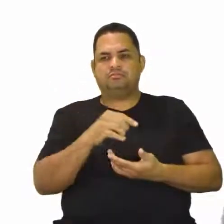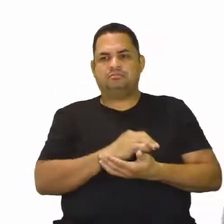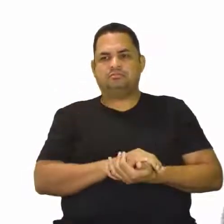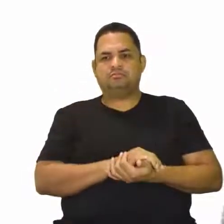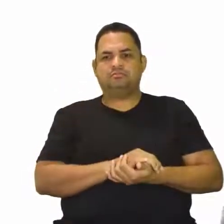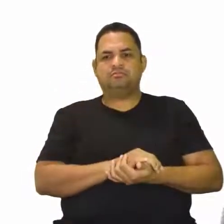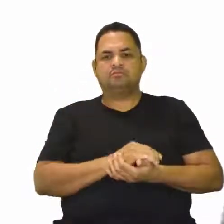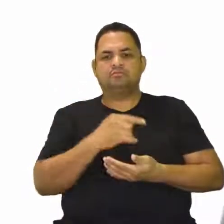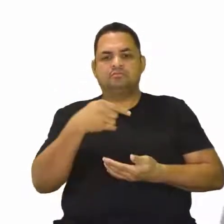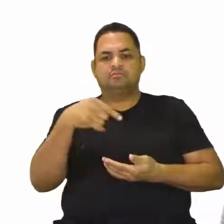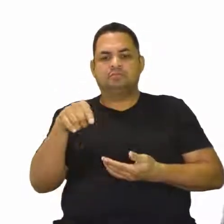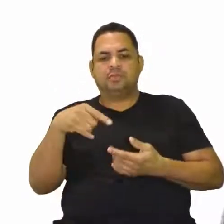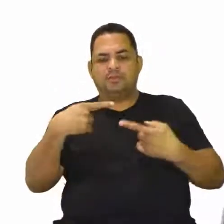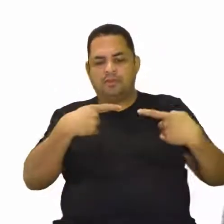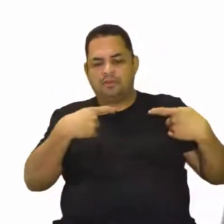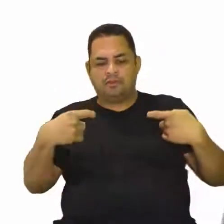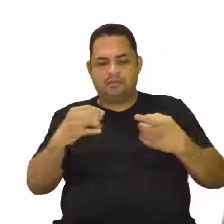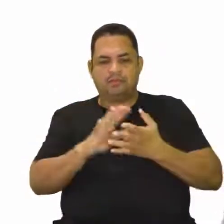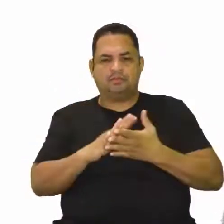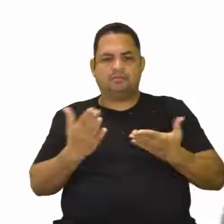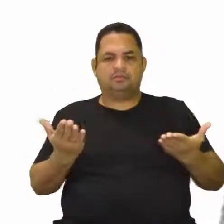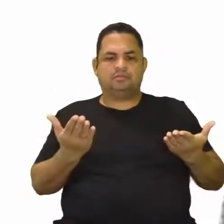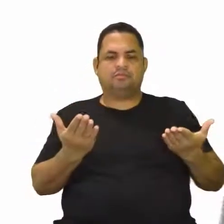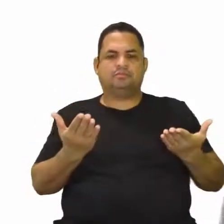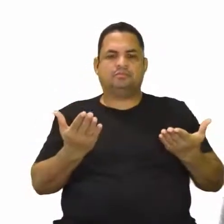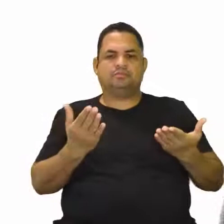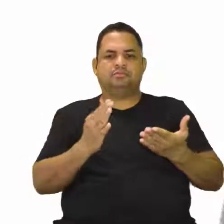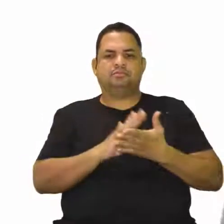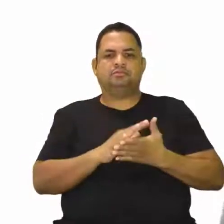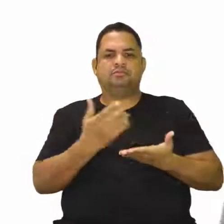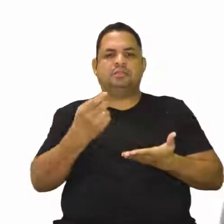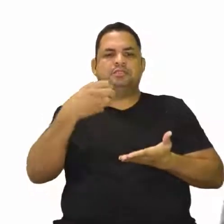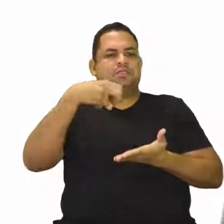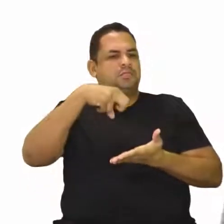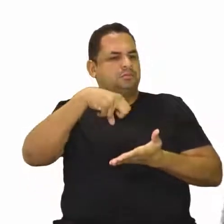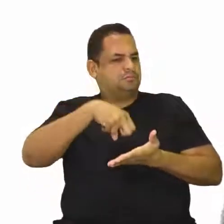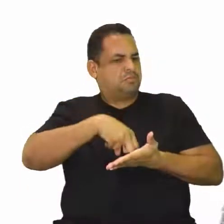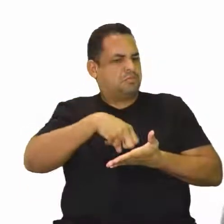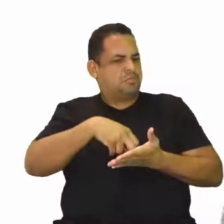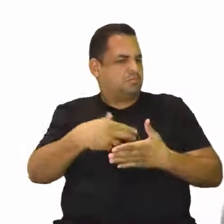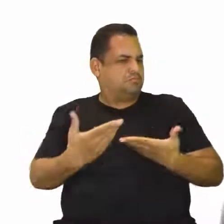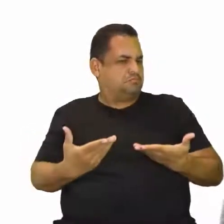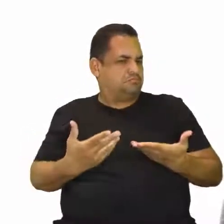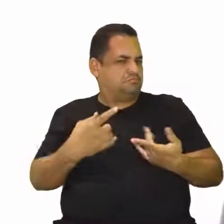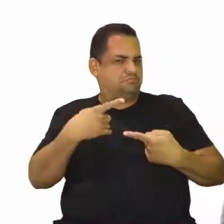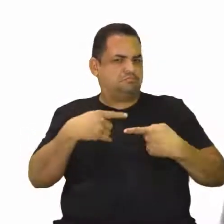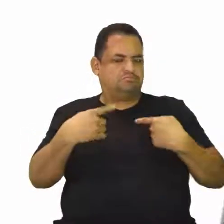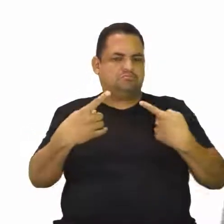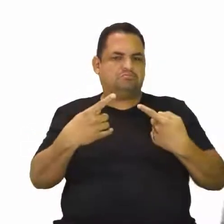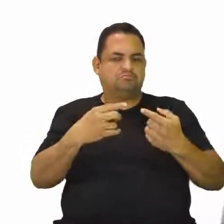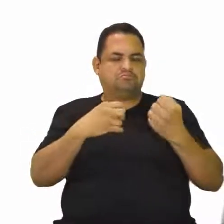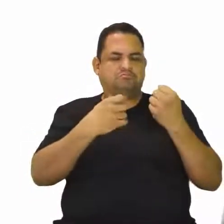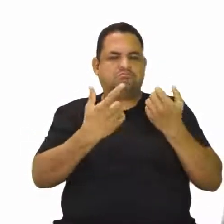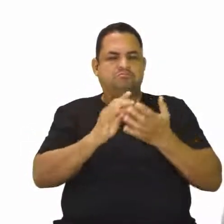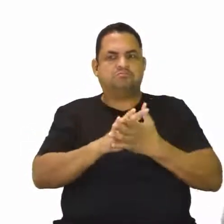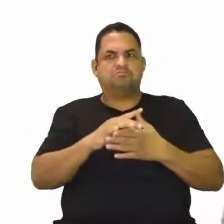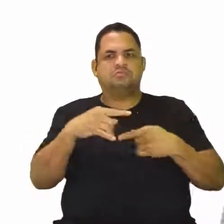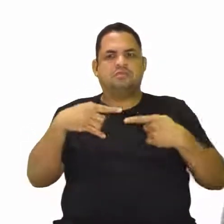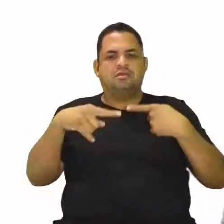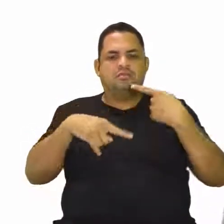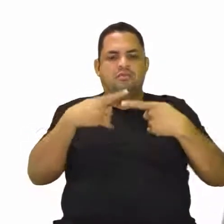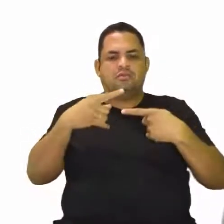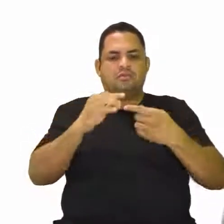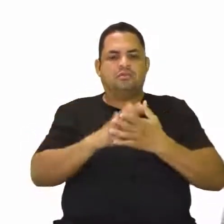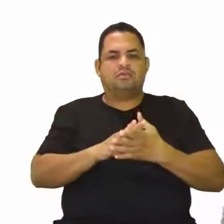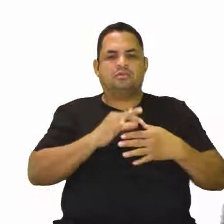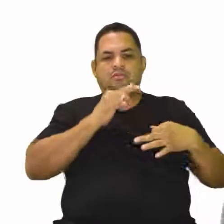da Batalha mas entrou para a história vai ser julgado Sim lá na frente nós iremos falar sobre